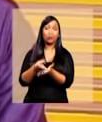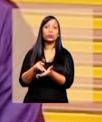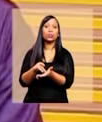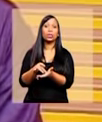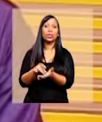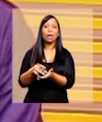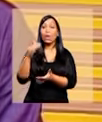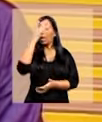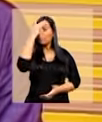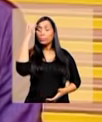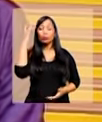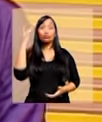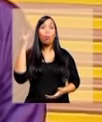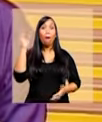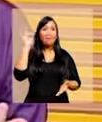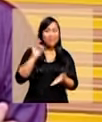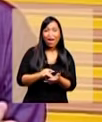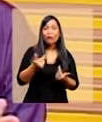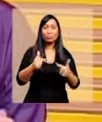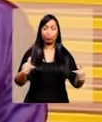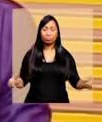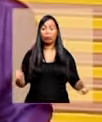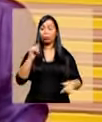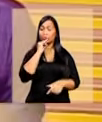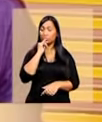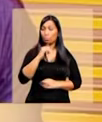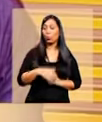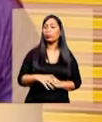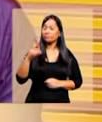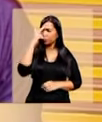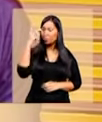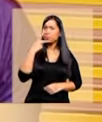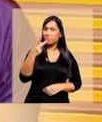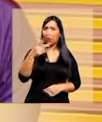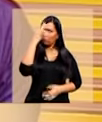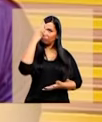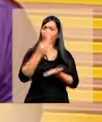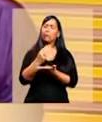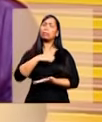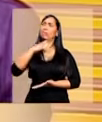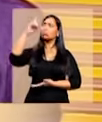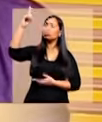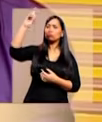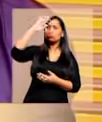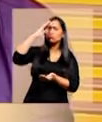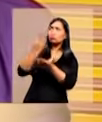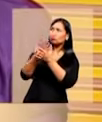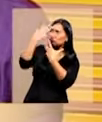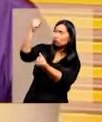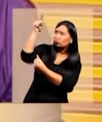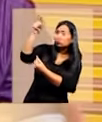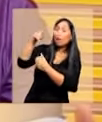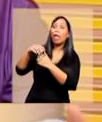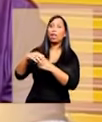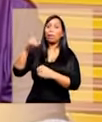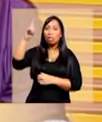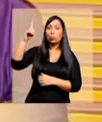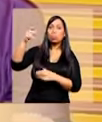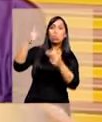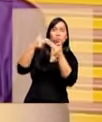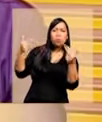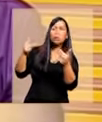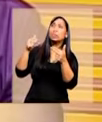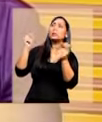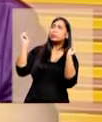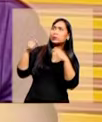cuja a pessoa não possui de fato. Por exemplo, as pessoas quando dizem que têm fé em Deus, esse Deus não é